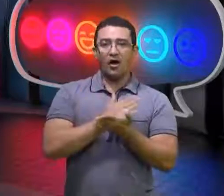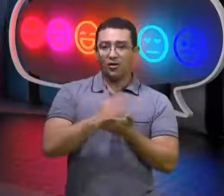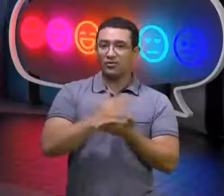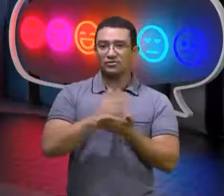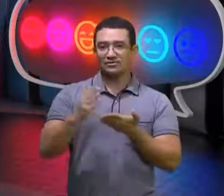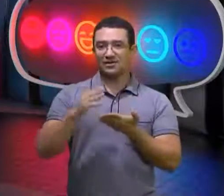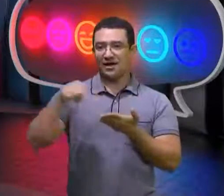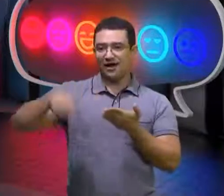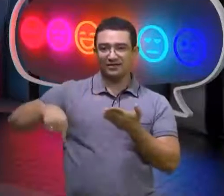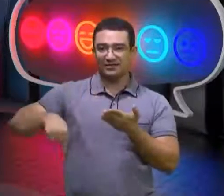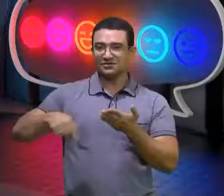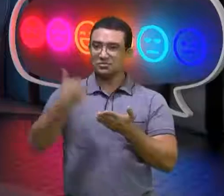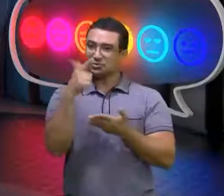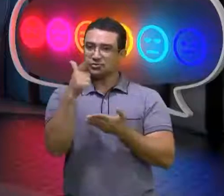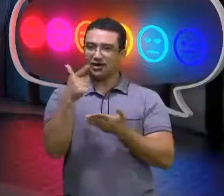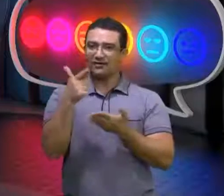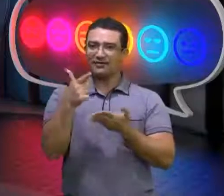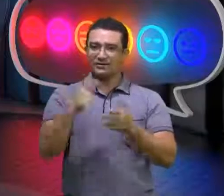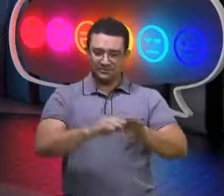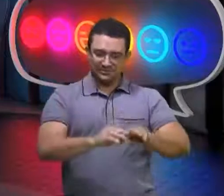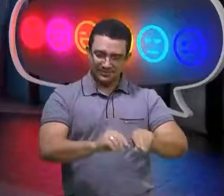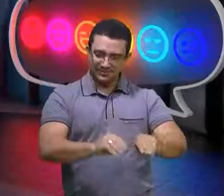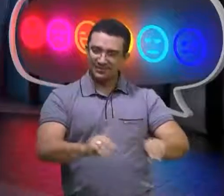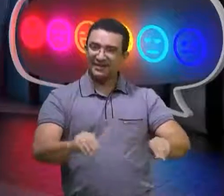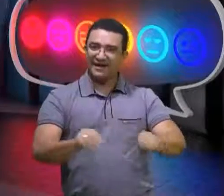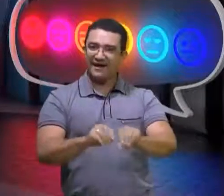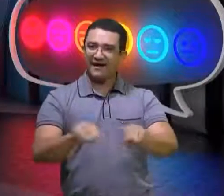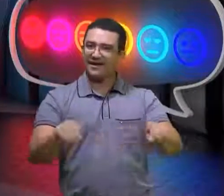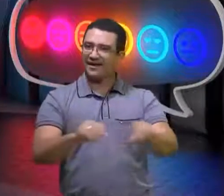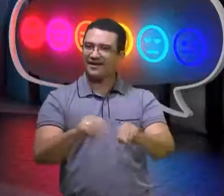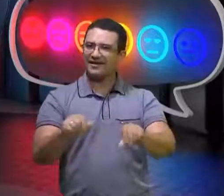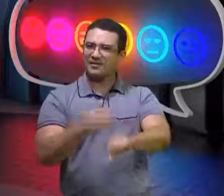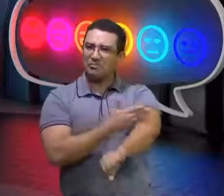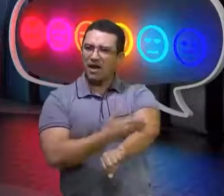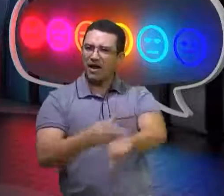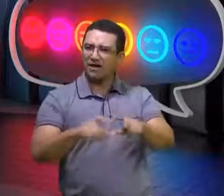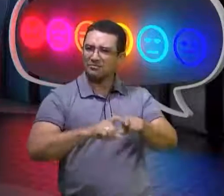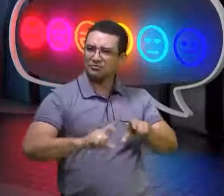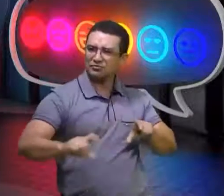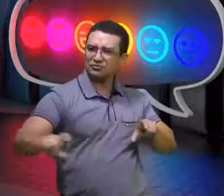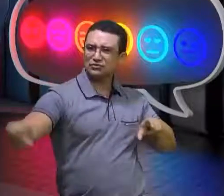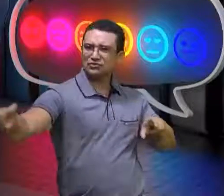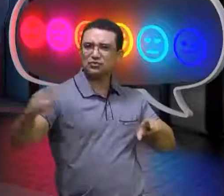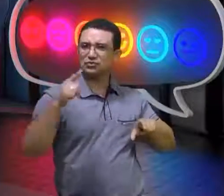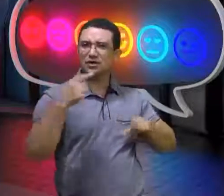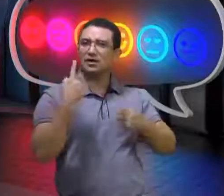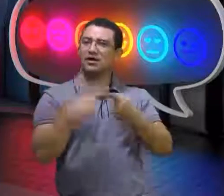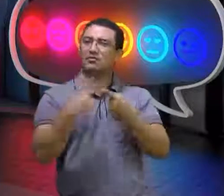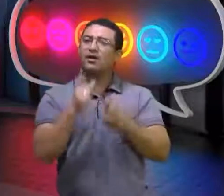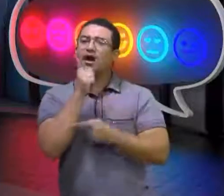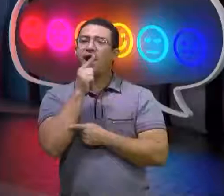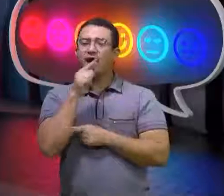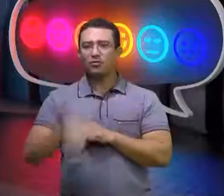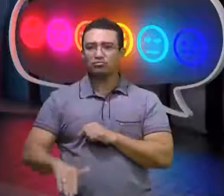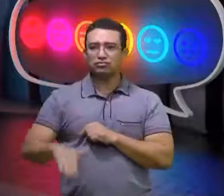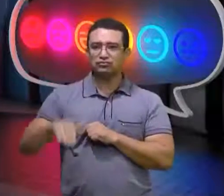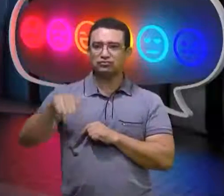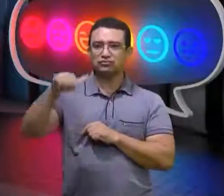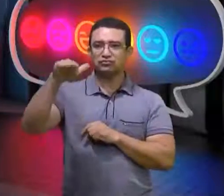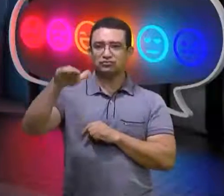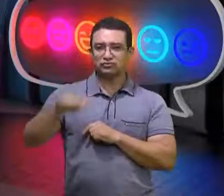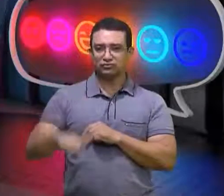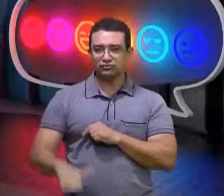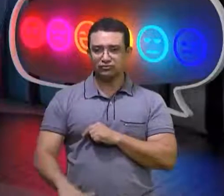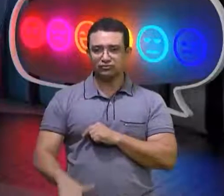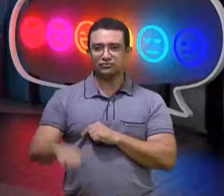ao longo do ano devido à dinâmica de vazante e cheia dos rios, não